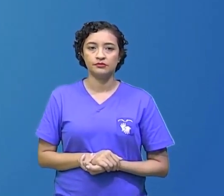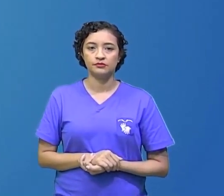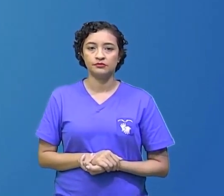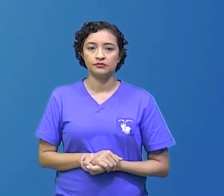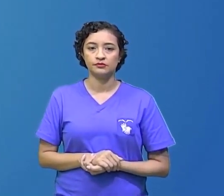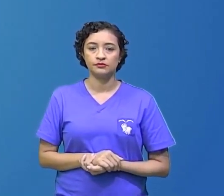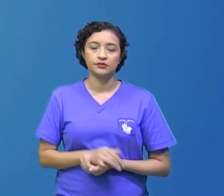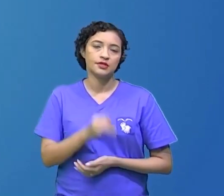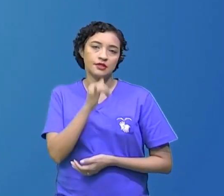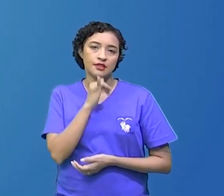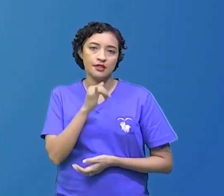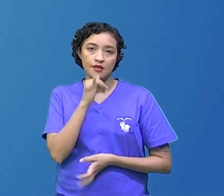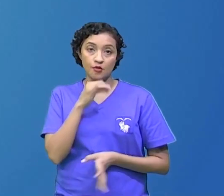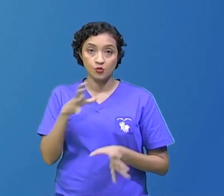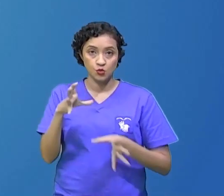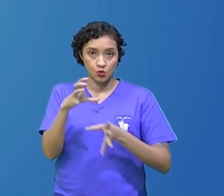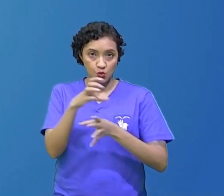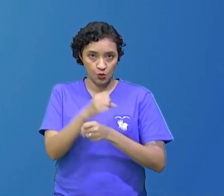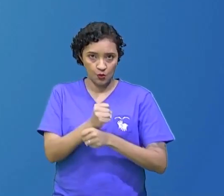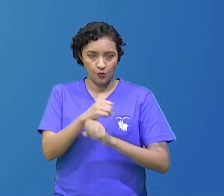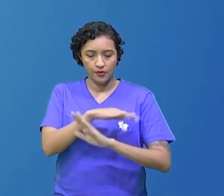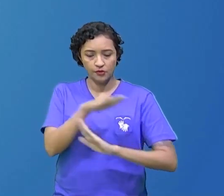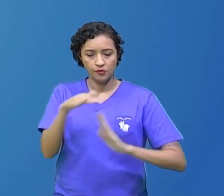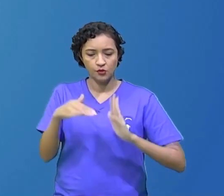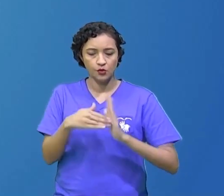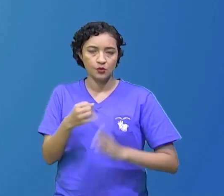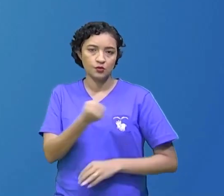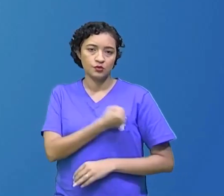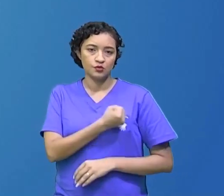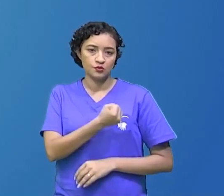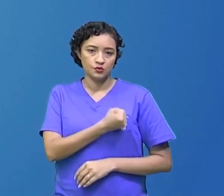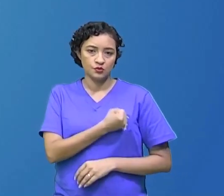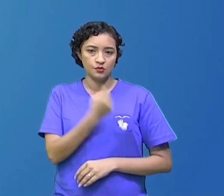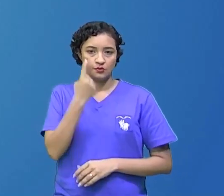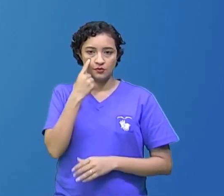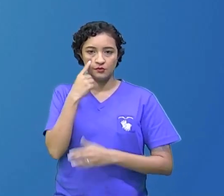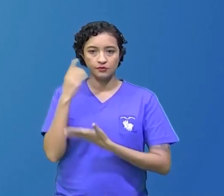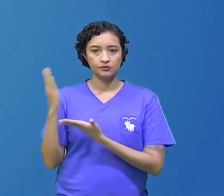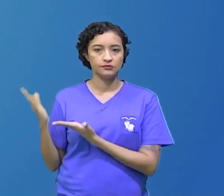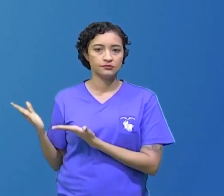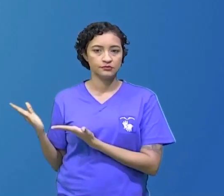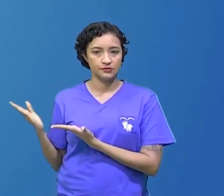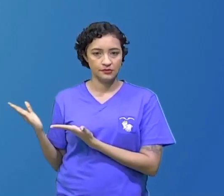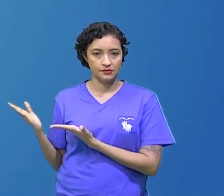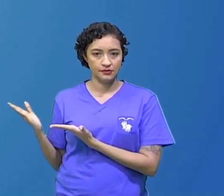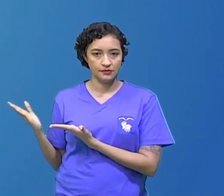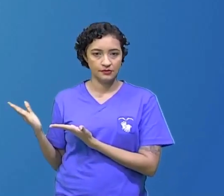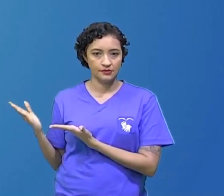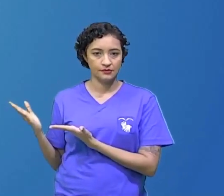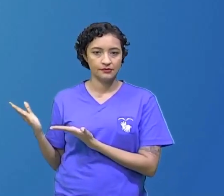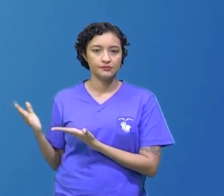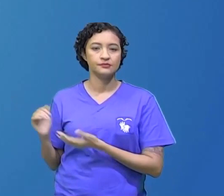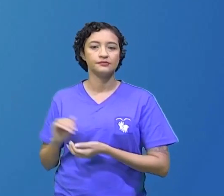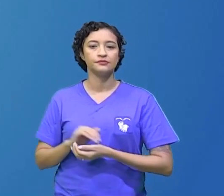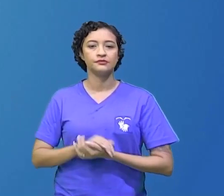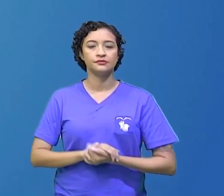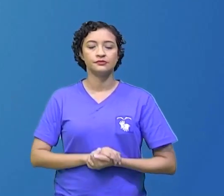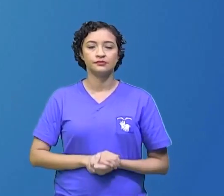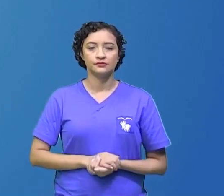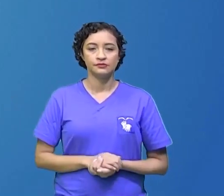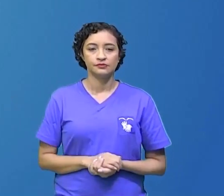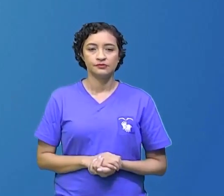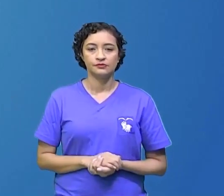e vamos somar todos os lados 4 + 6 + 4 + 6 =